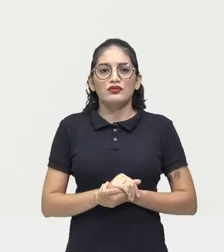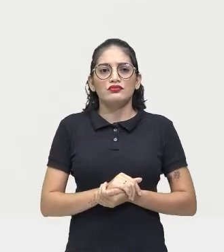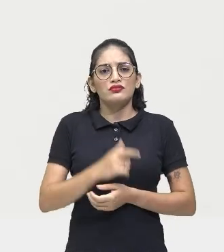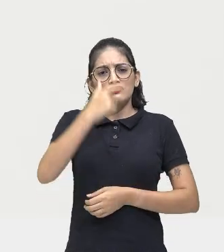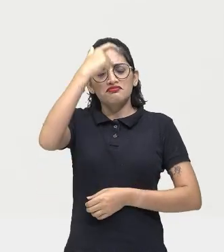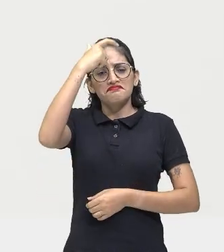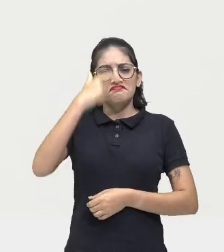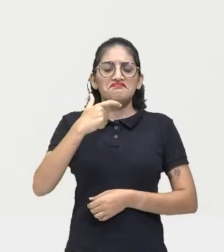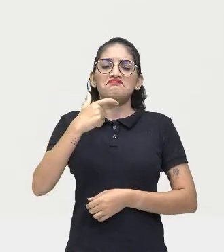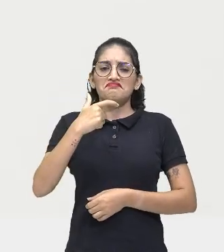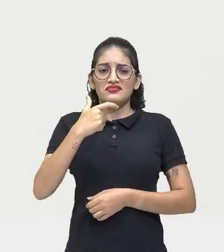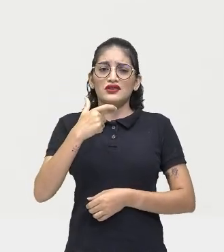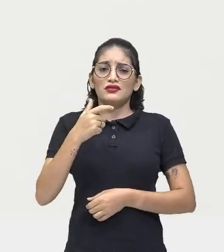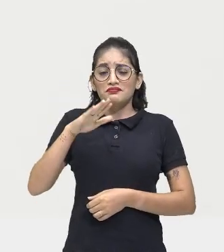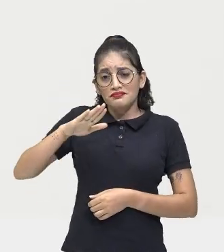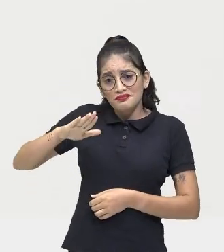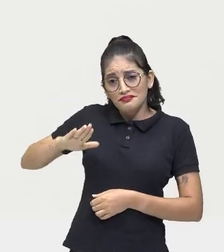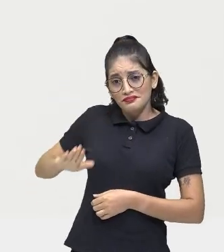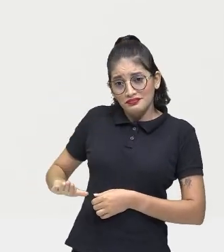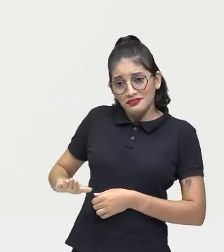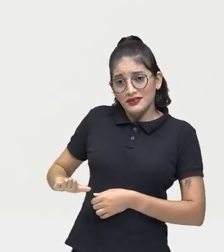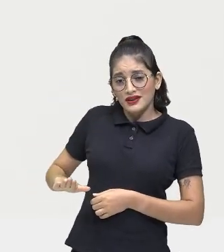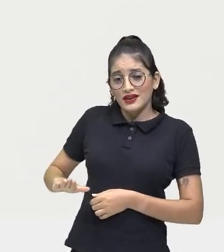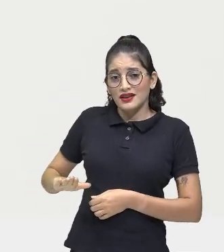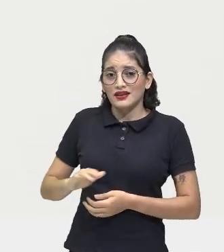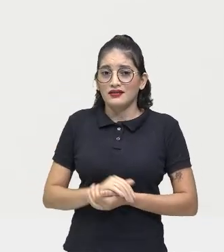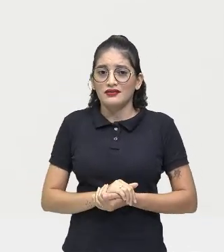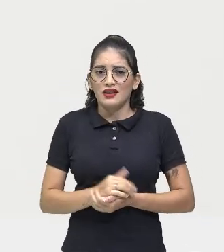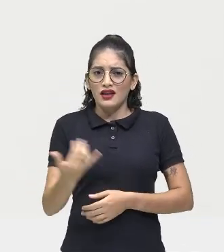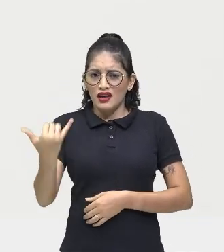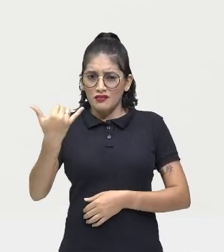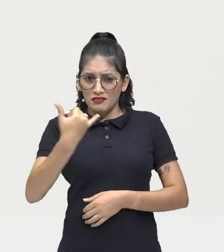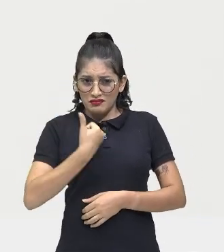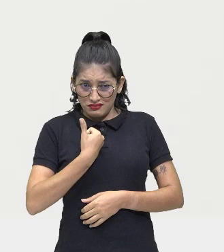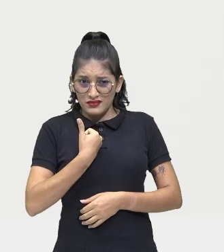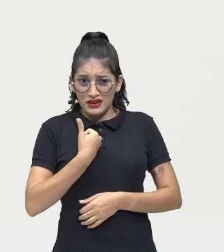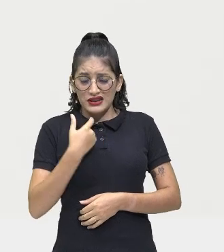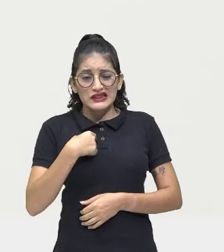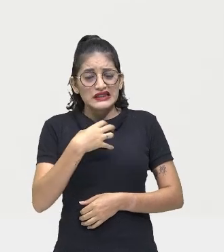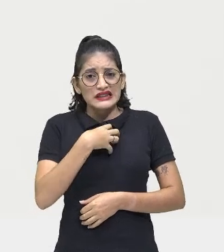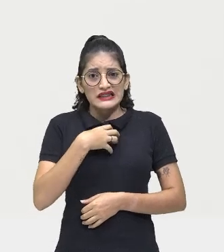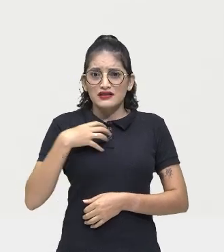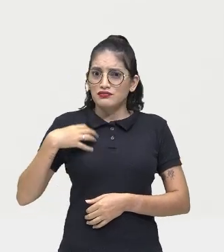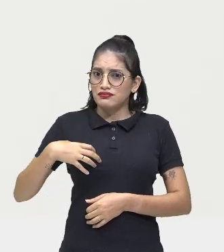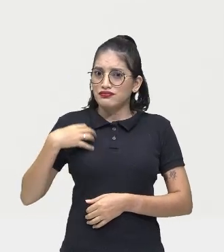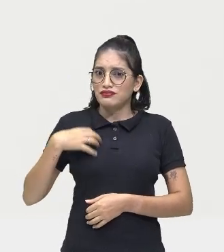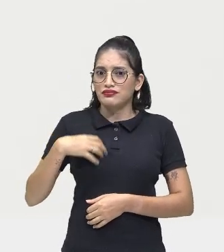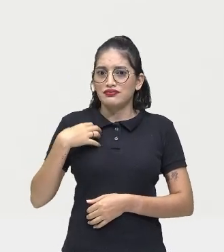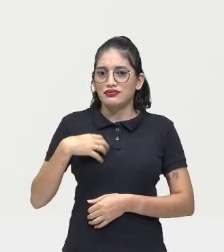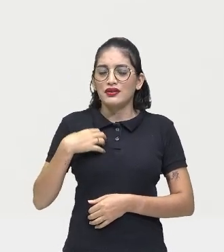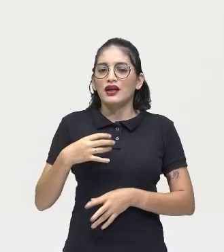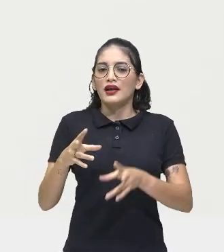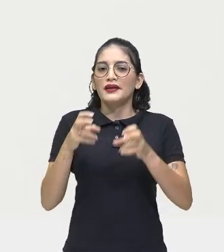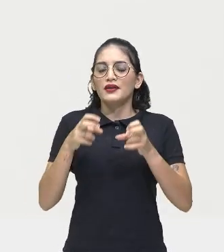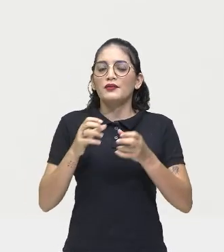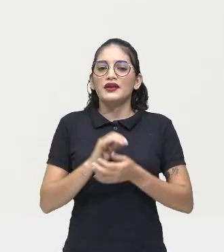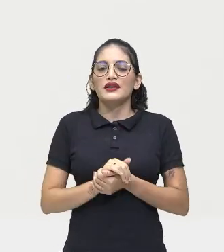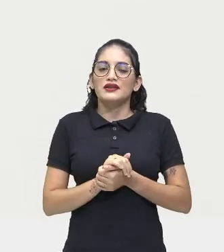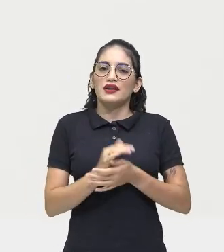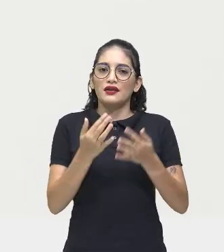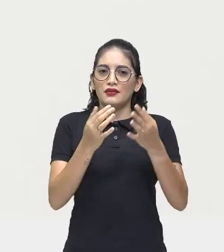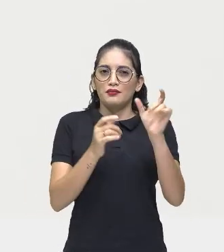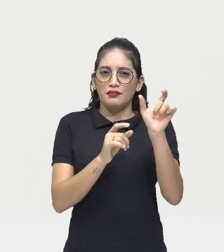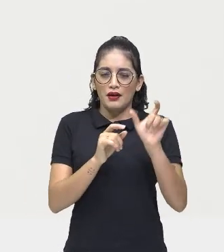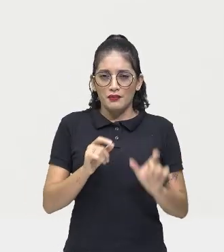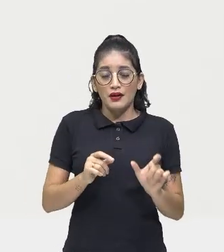sou pequeno, me dizem, e fico muito zangado. Observe que os enunciados estão nos